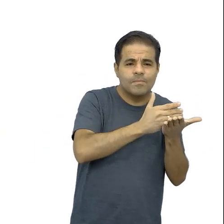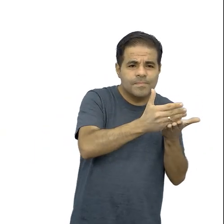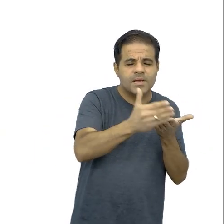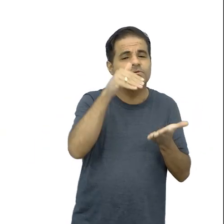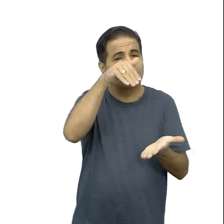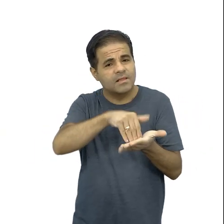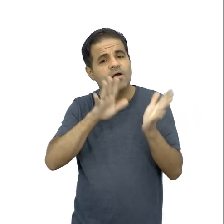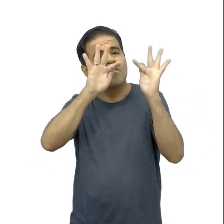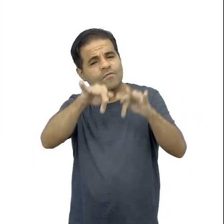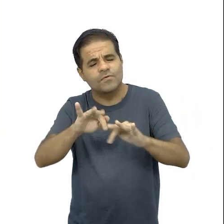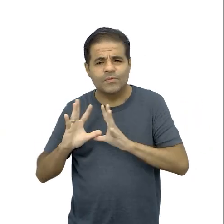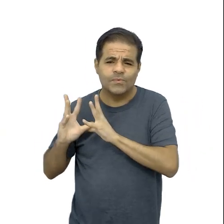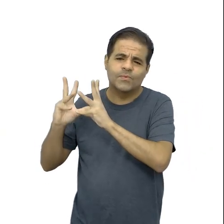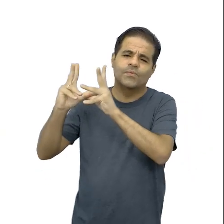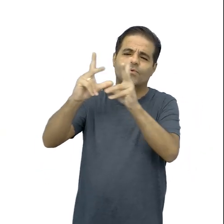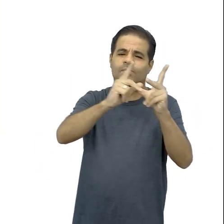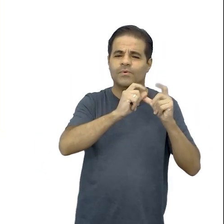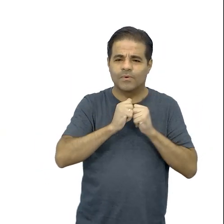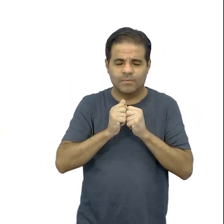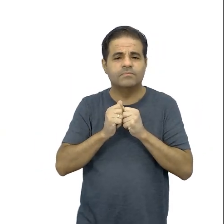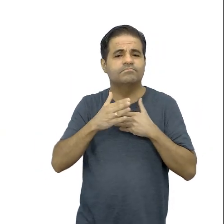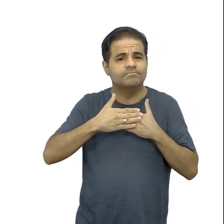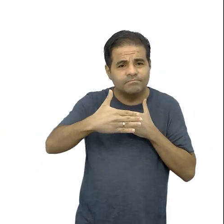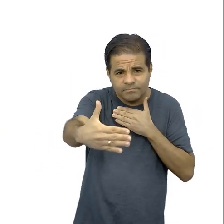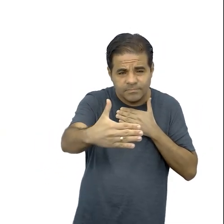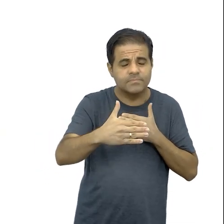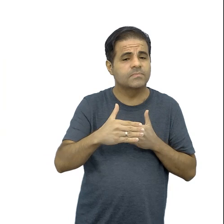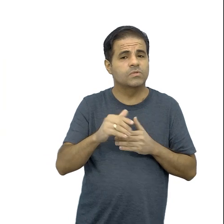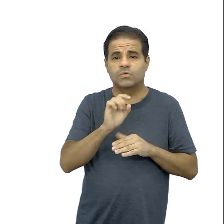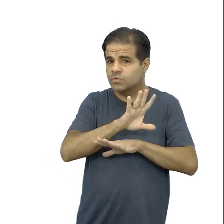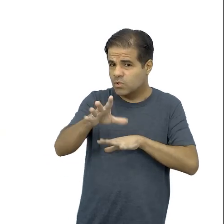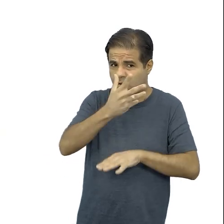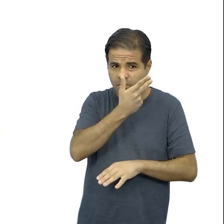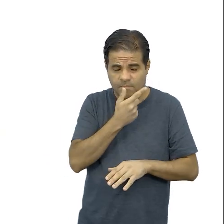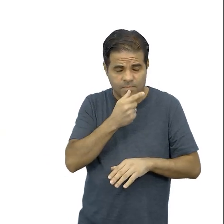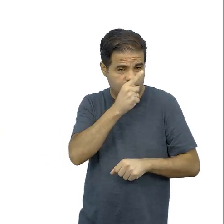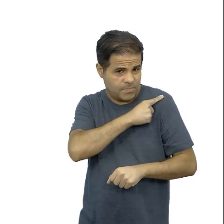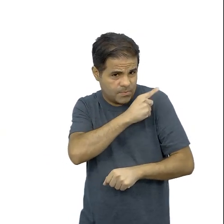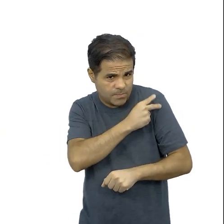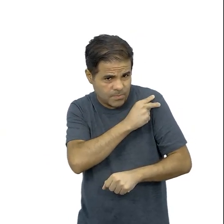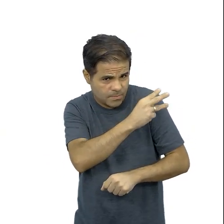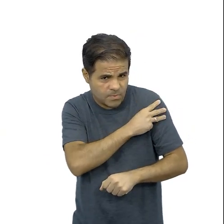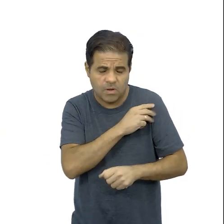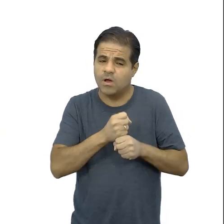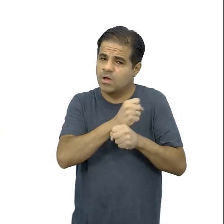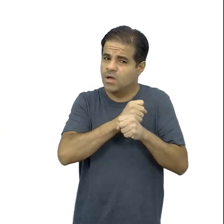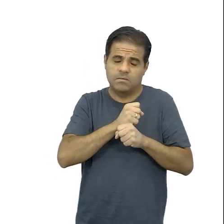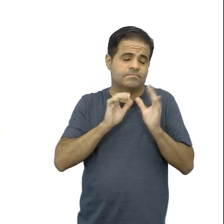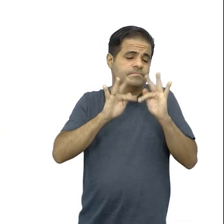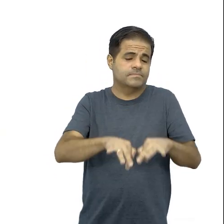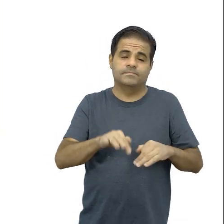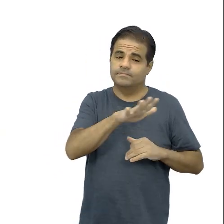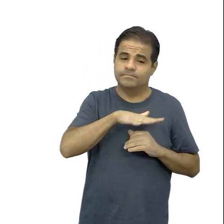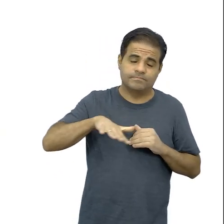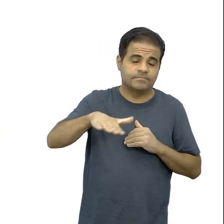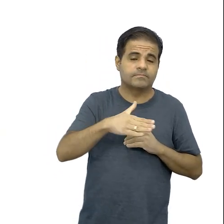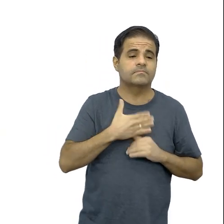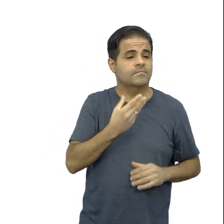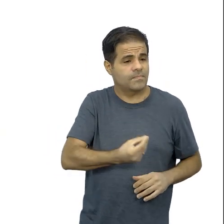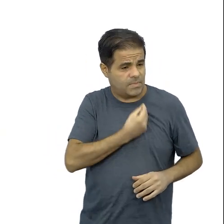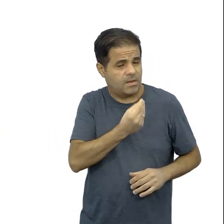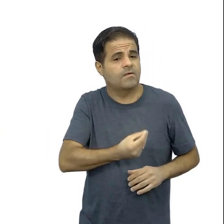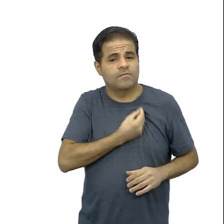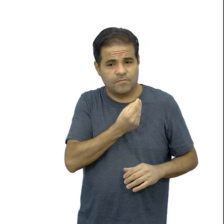ao fim, durante toda a educação básica. Isso não vale só para ensino médio, isso não vale só para os anos finais. Isso vale para a